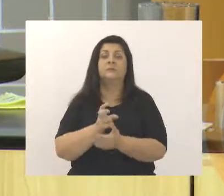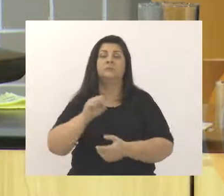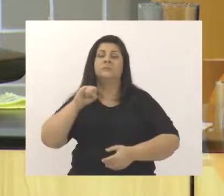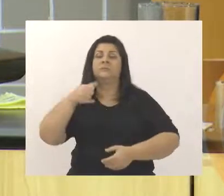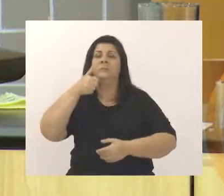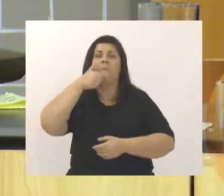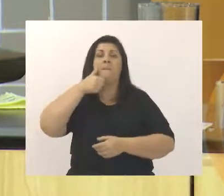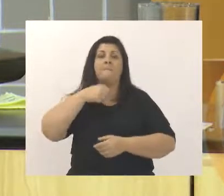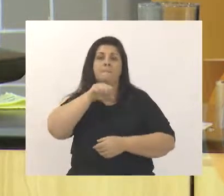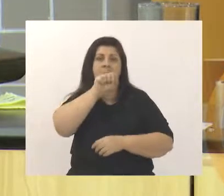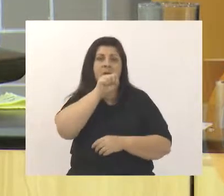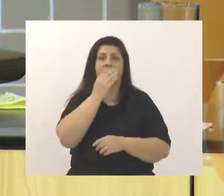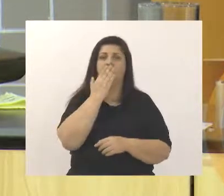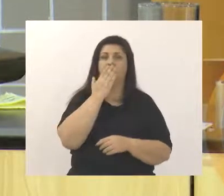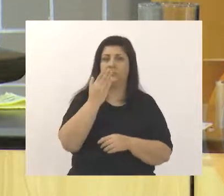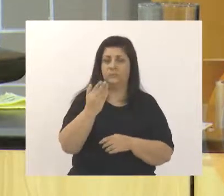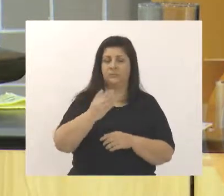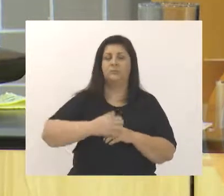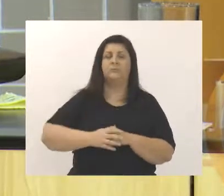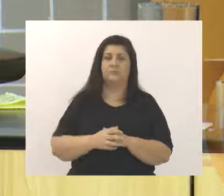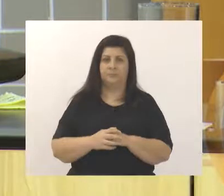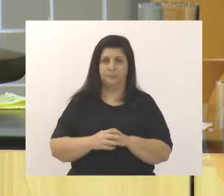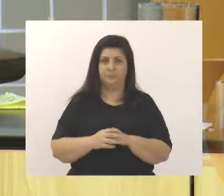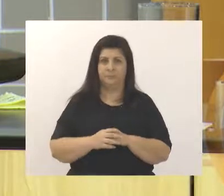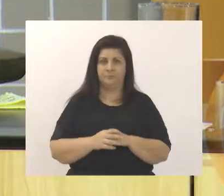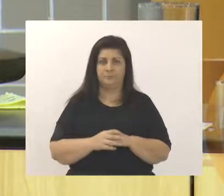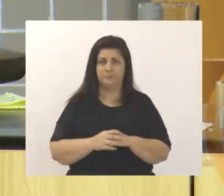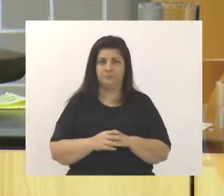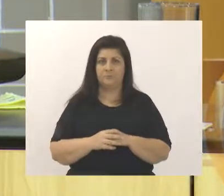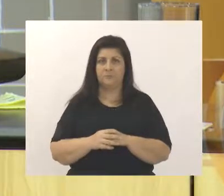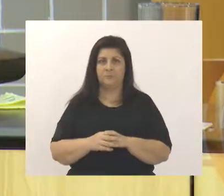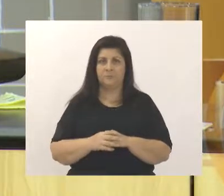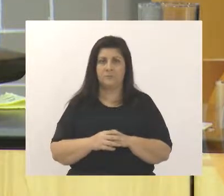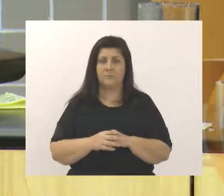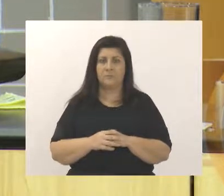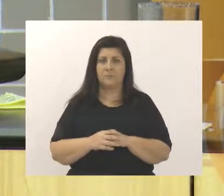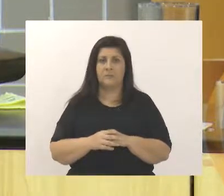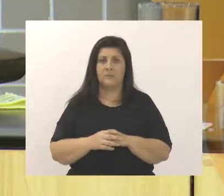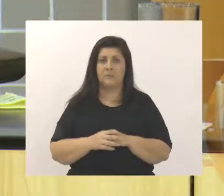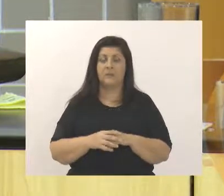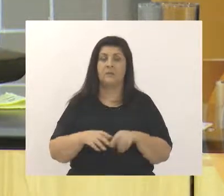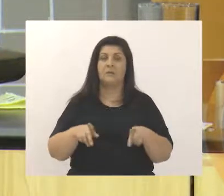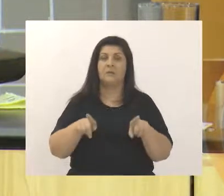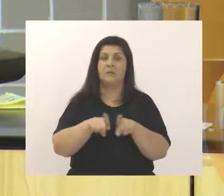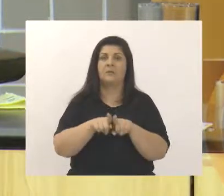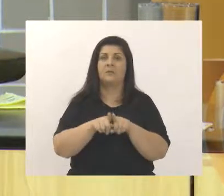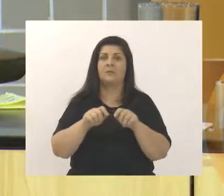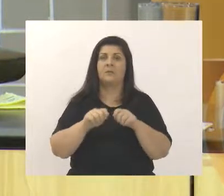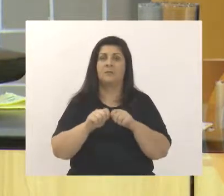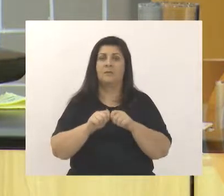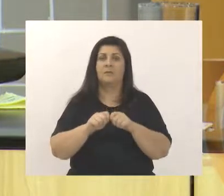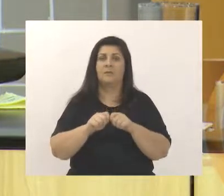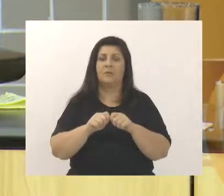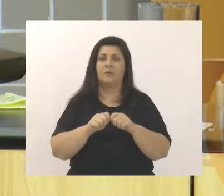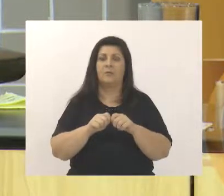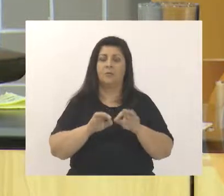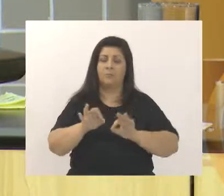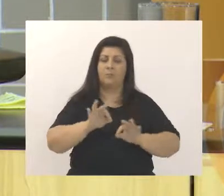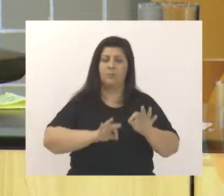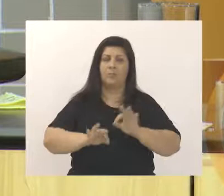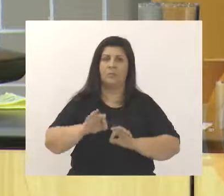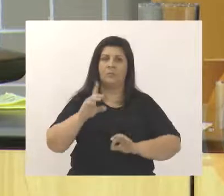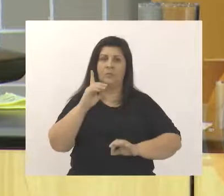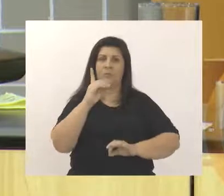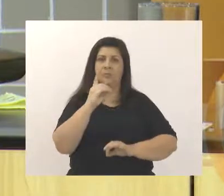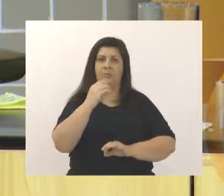solicitadas pela parturiente, e institui o programa Doulas